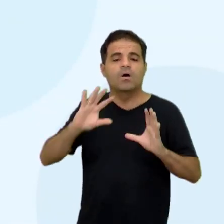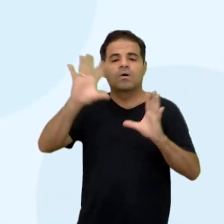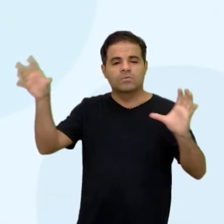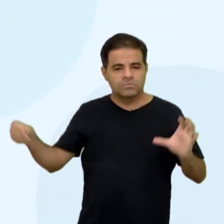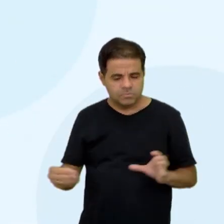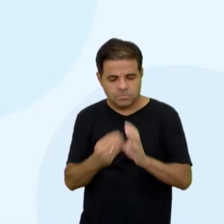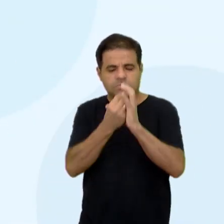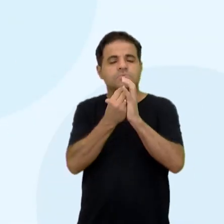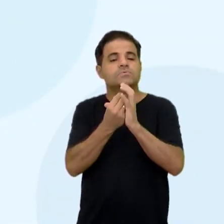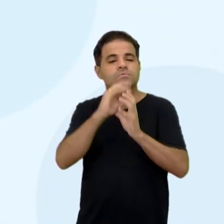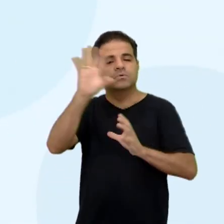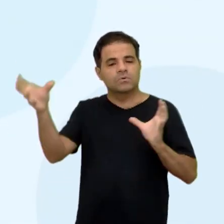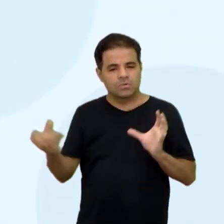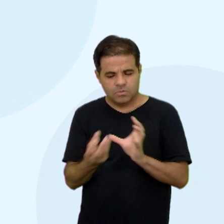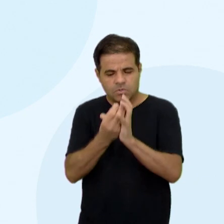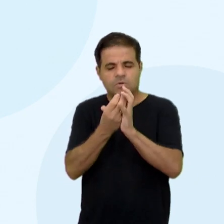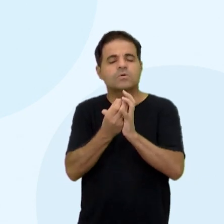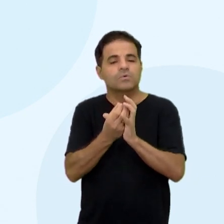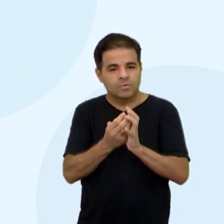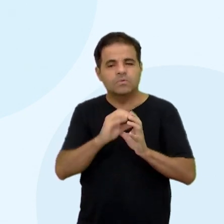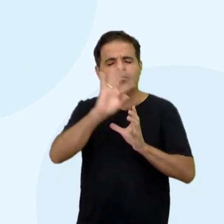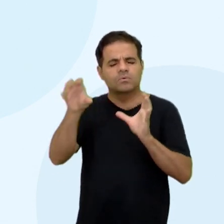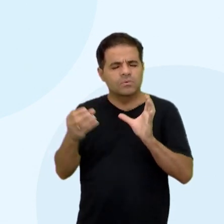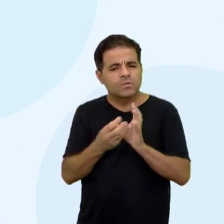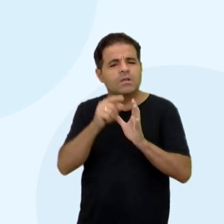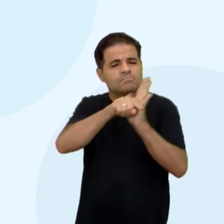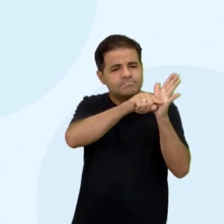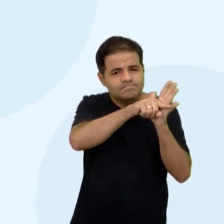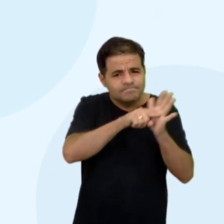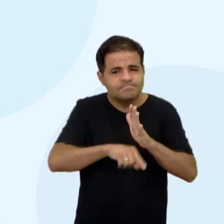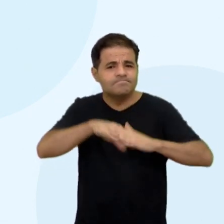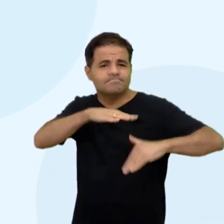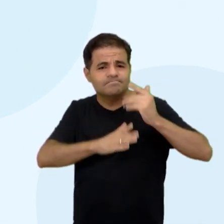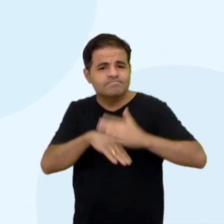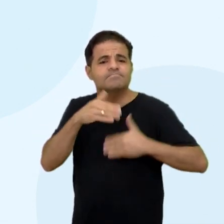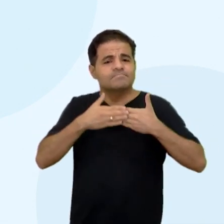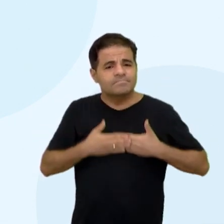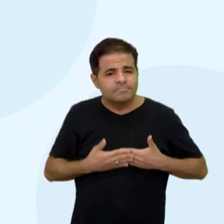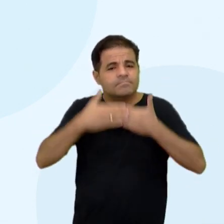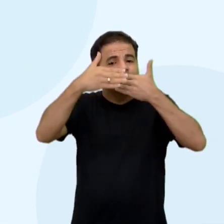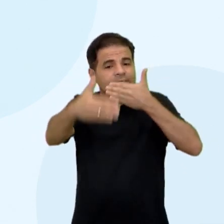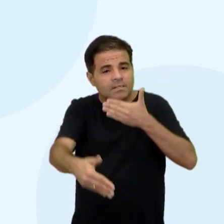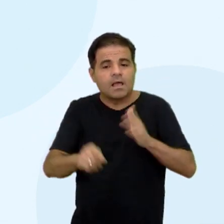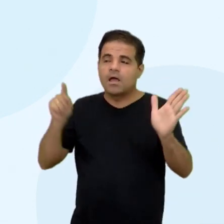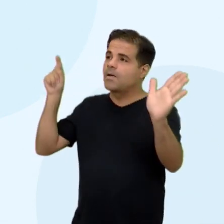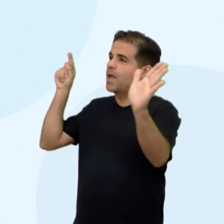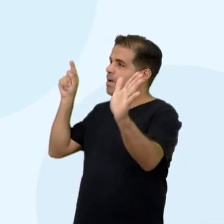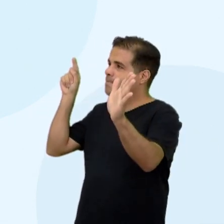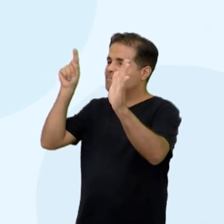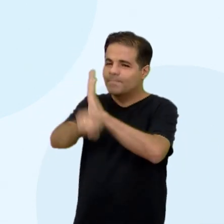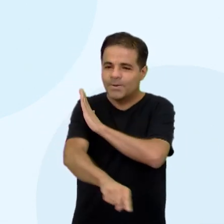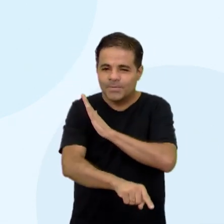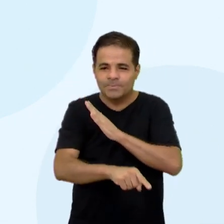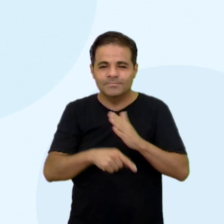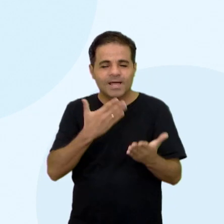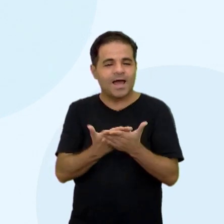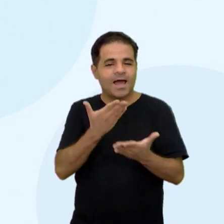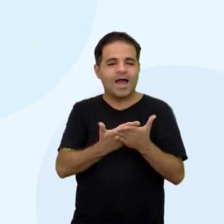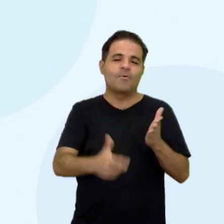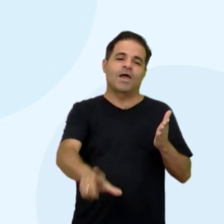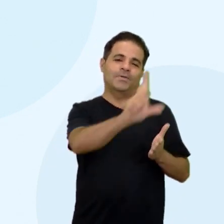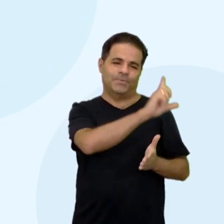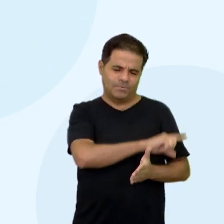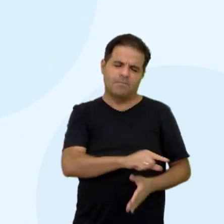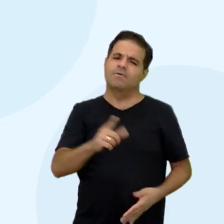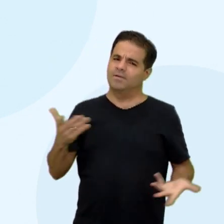Curadoria e análise dos materiais pesquisados a partir da pergunta da aula anterior. Então, isso é